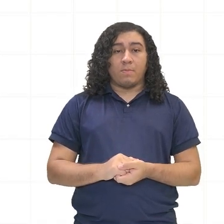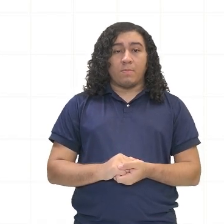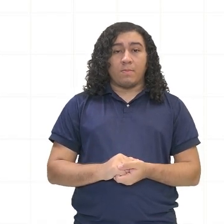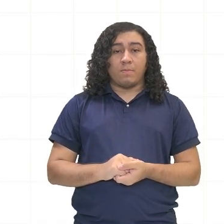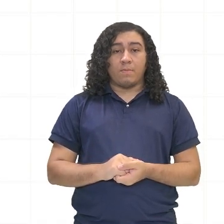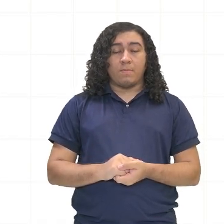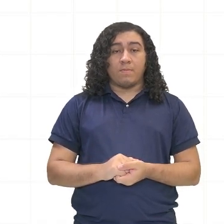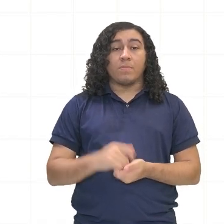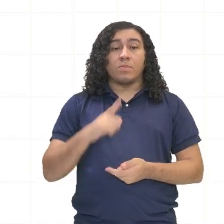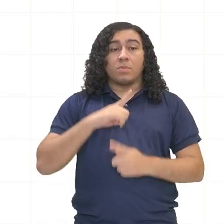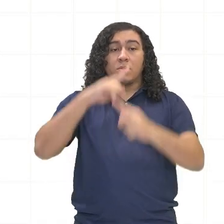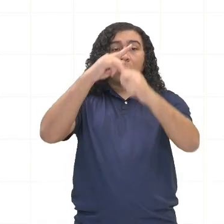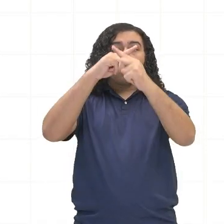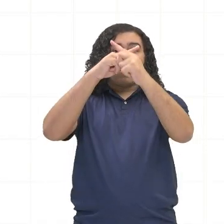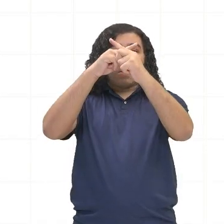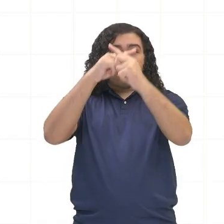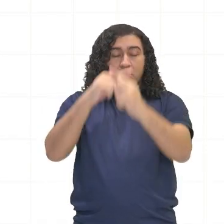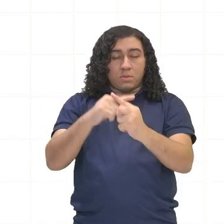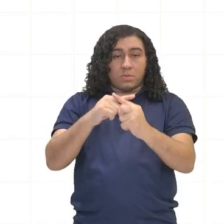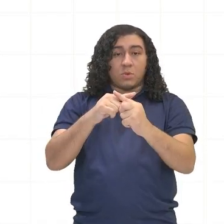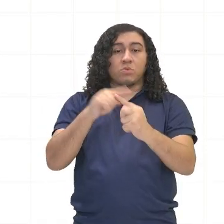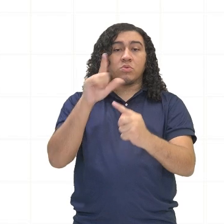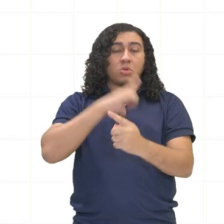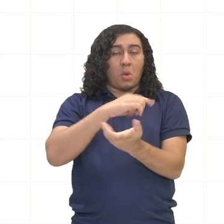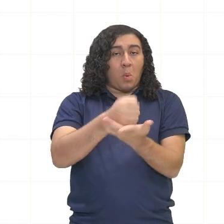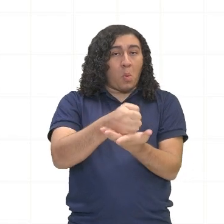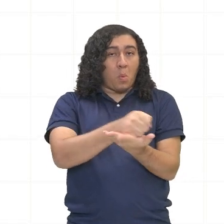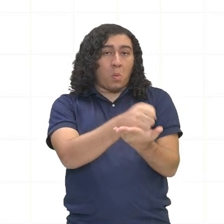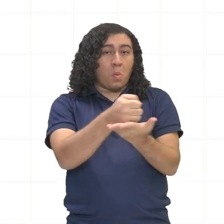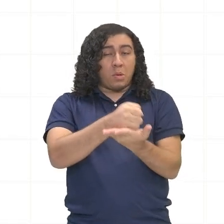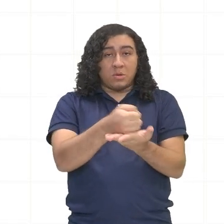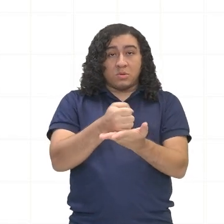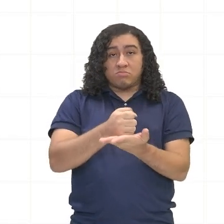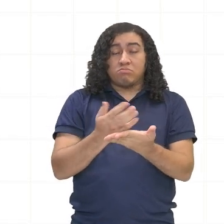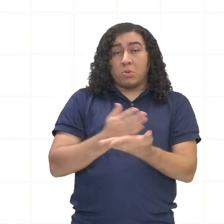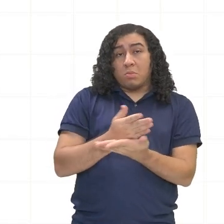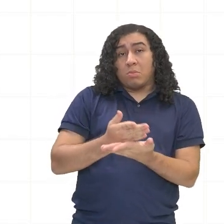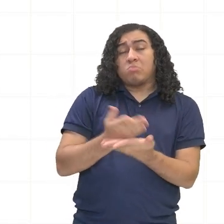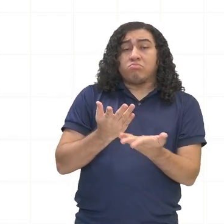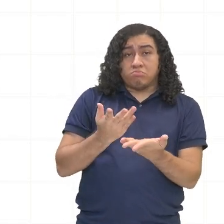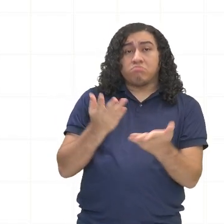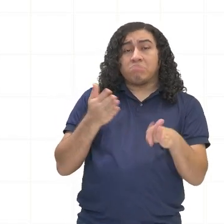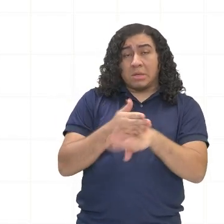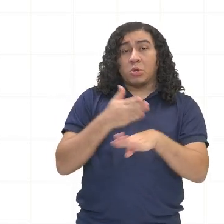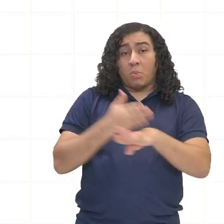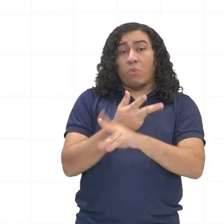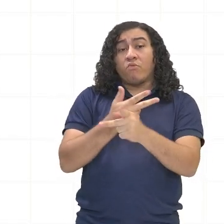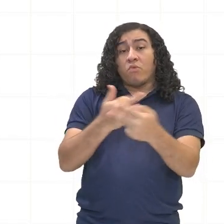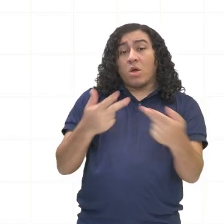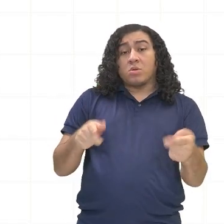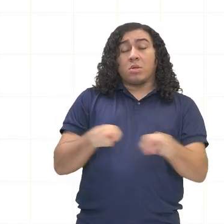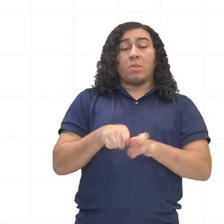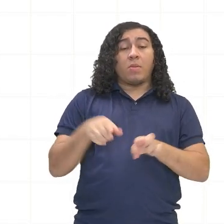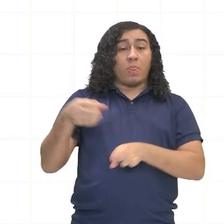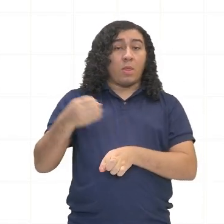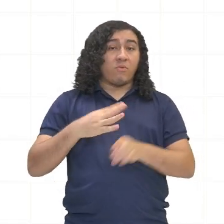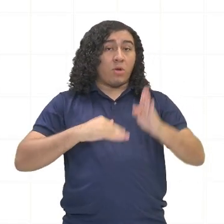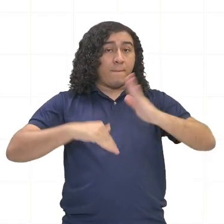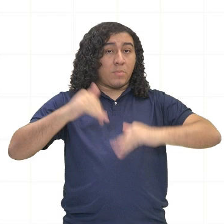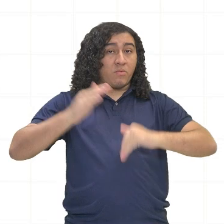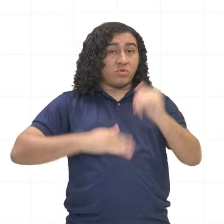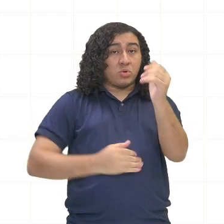de jogos online, onde muitos participam. Novas profissões surgiram por causa desse avanço